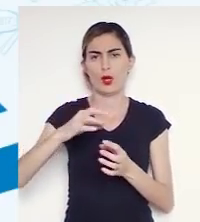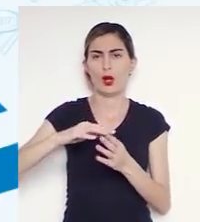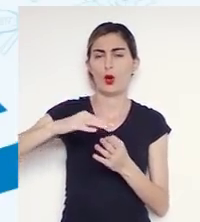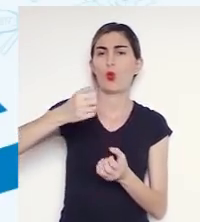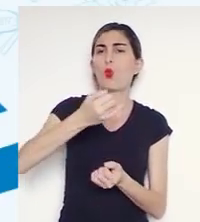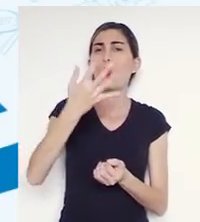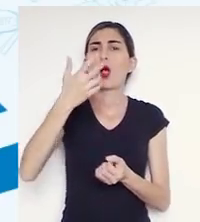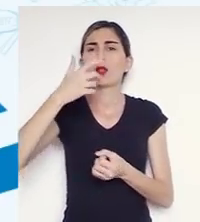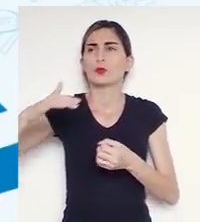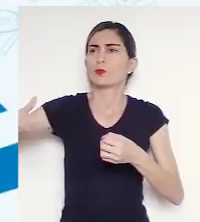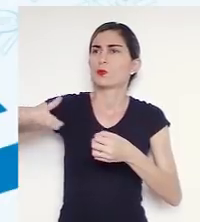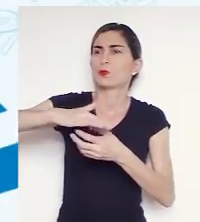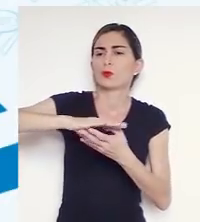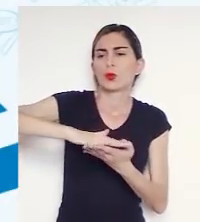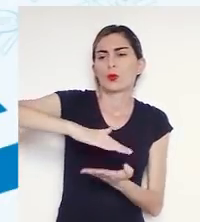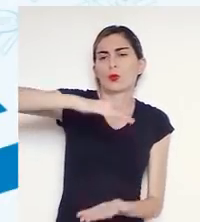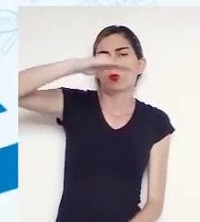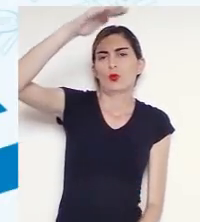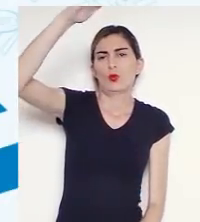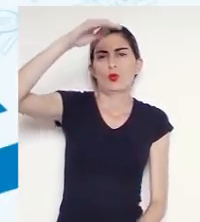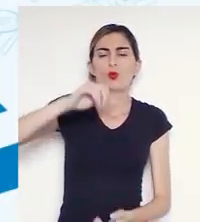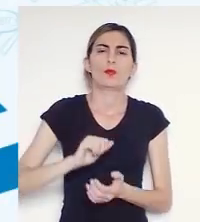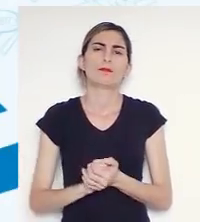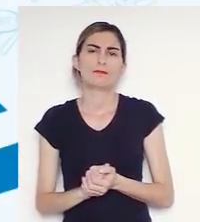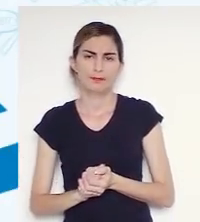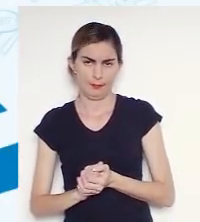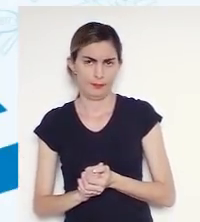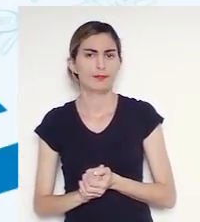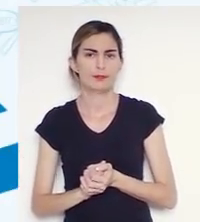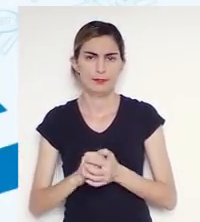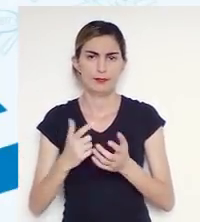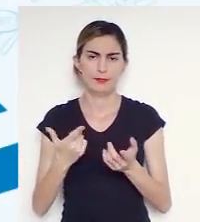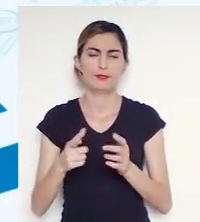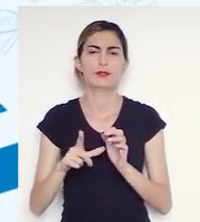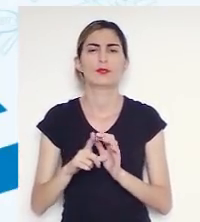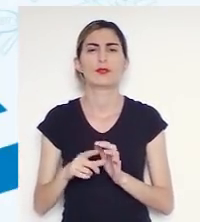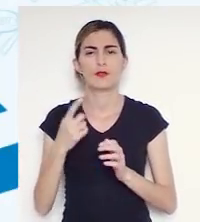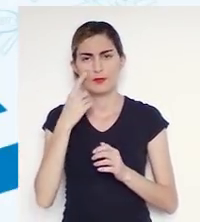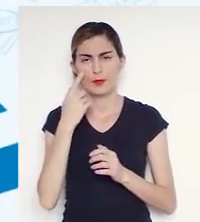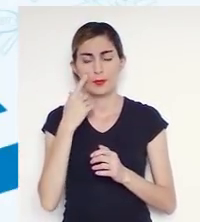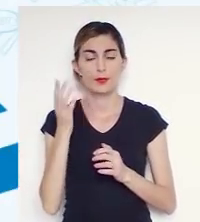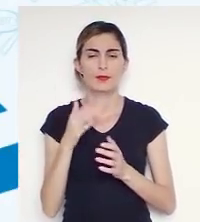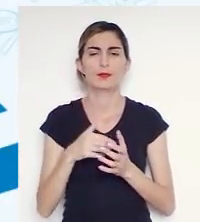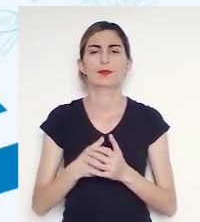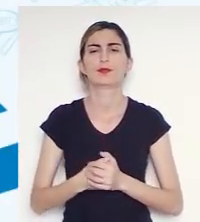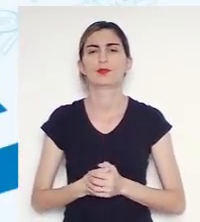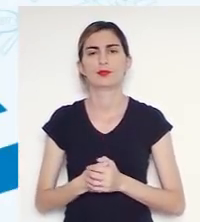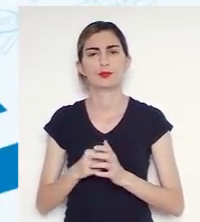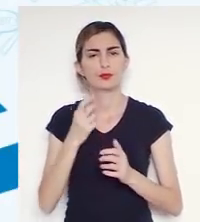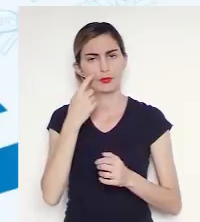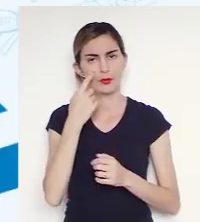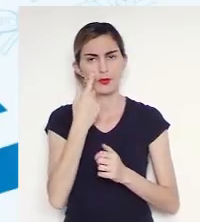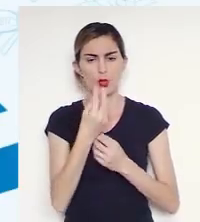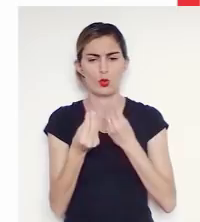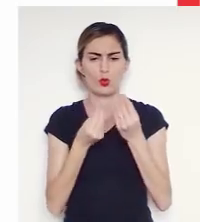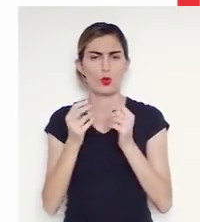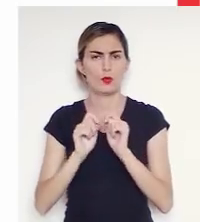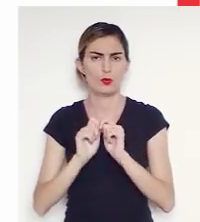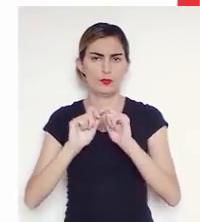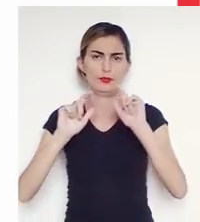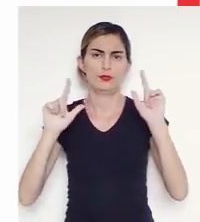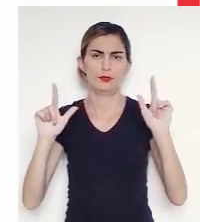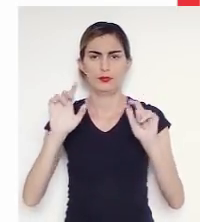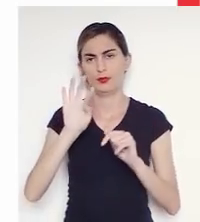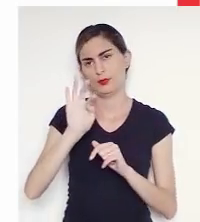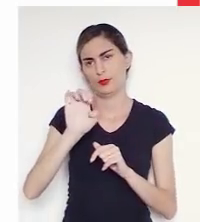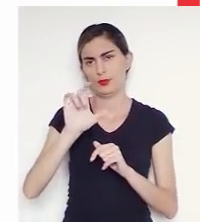capacidade, também conhecido por alguns como cubagem na logística. Vamos lá. Veja como aparece aí